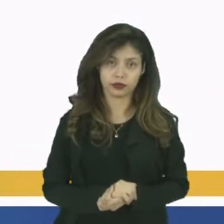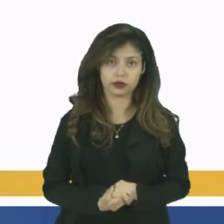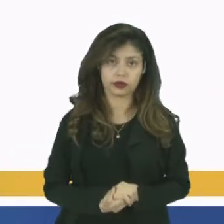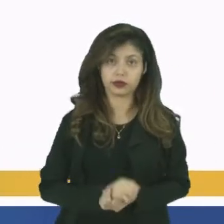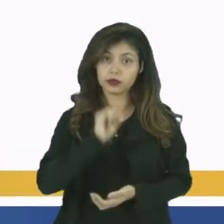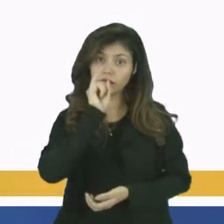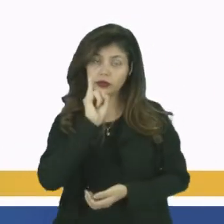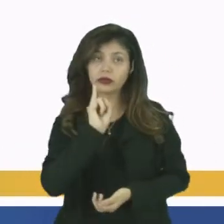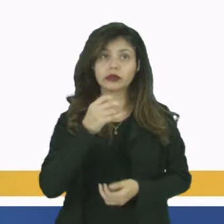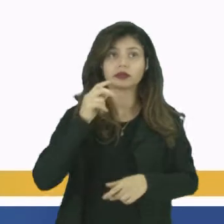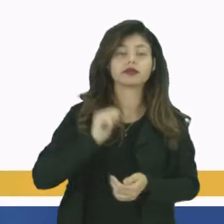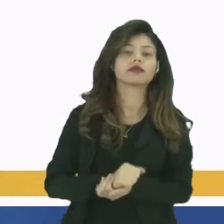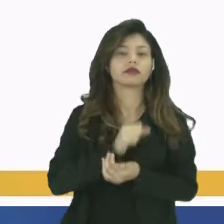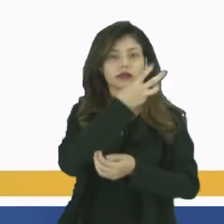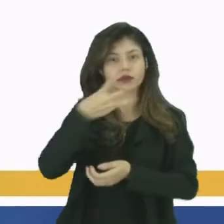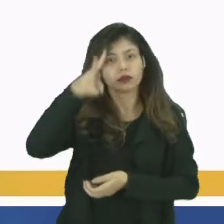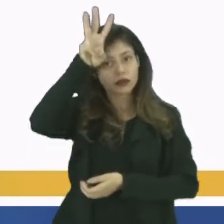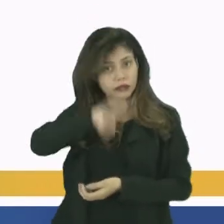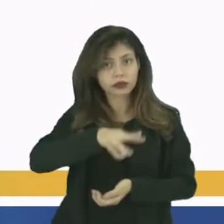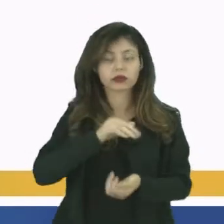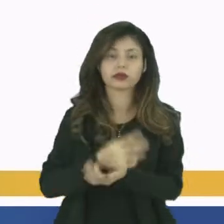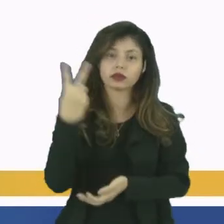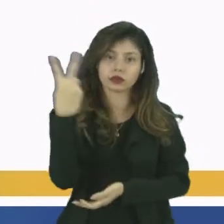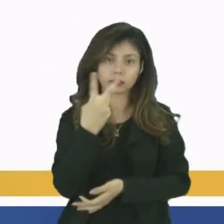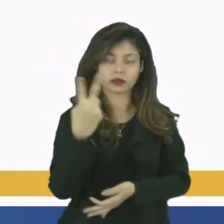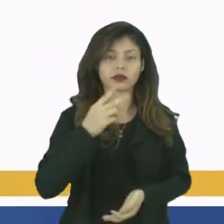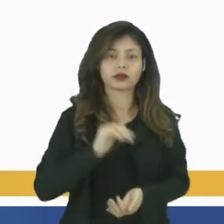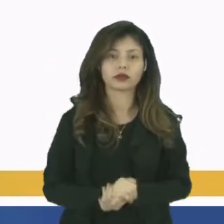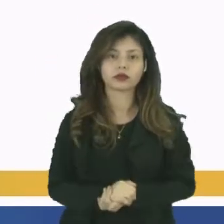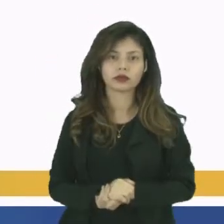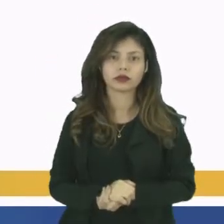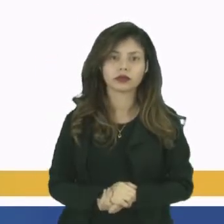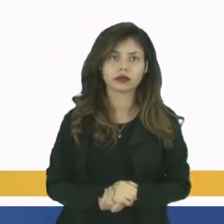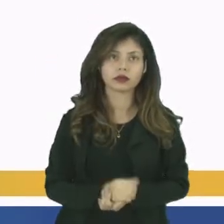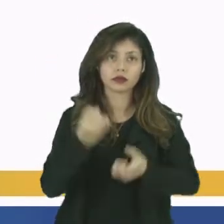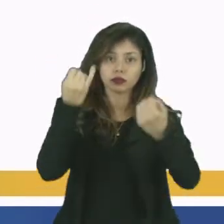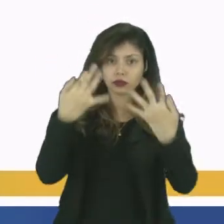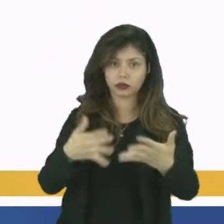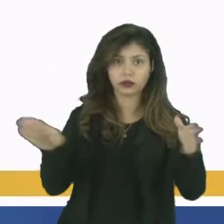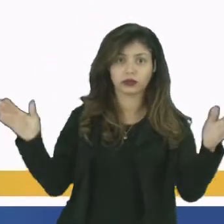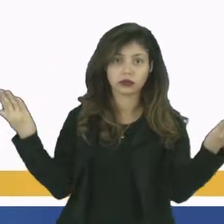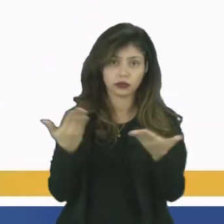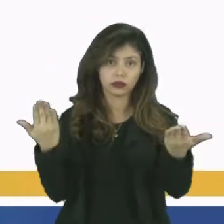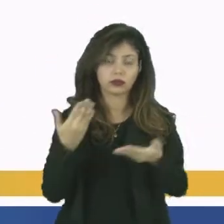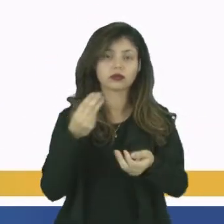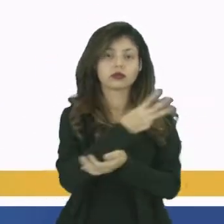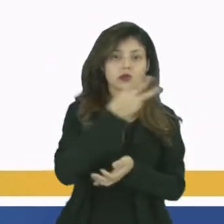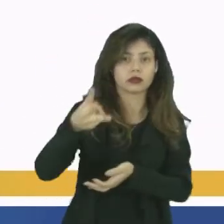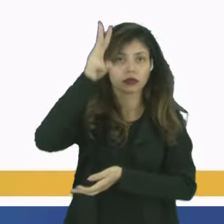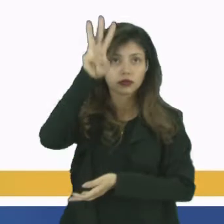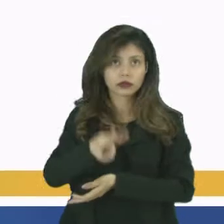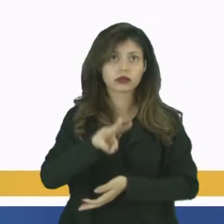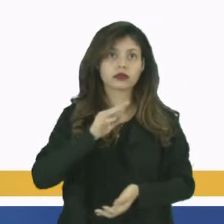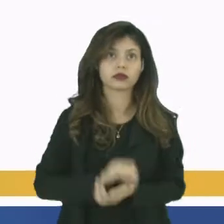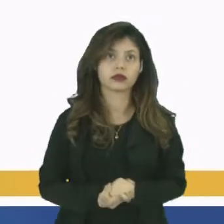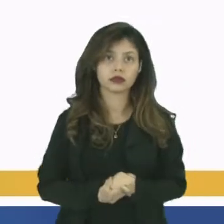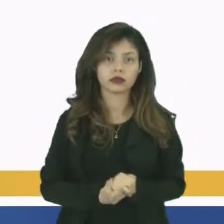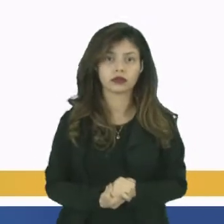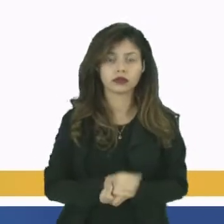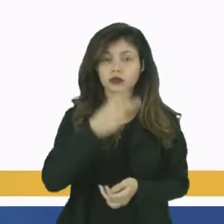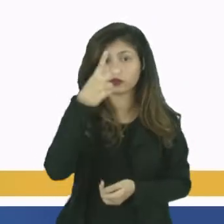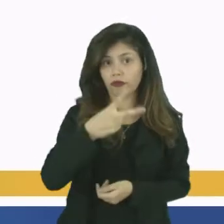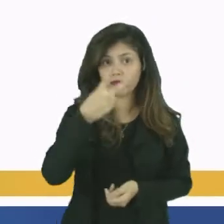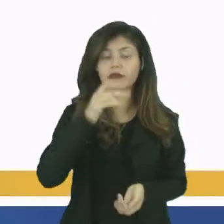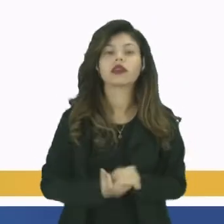Se a matriz A é igual a 2, então o determinante dessa matriz 2,